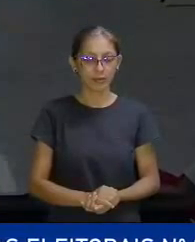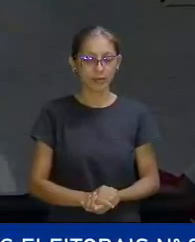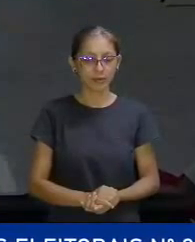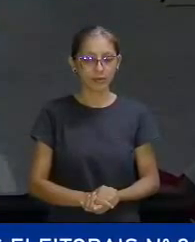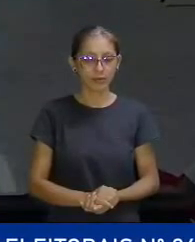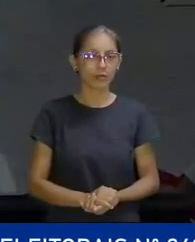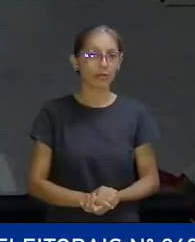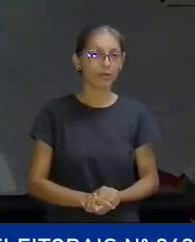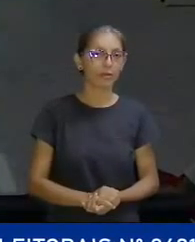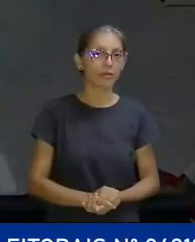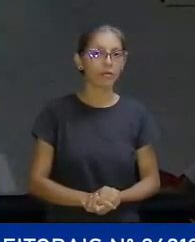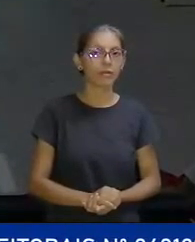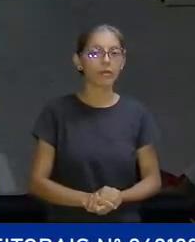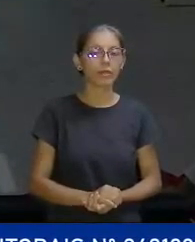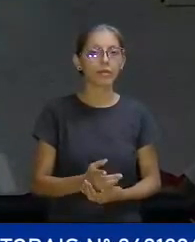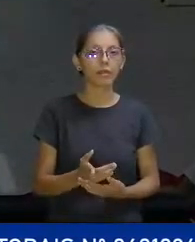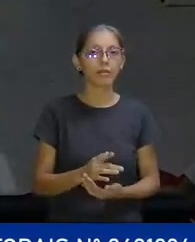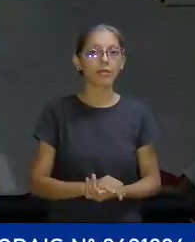esclarecedora,